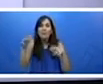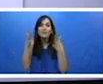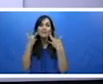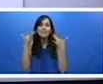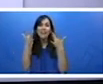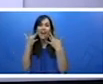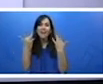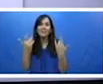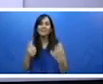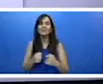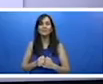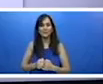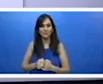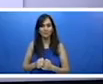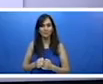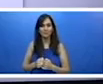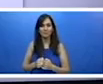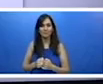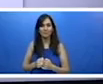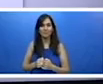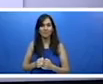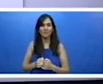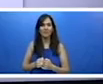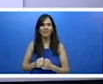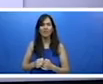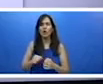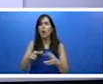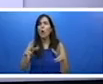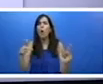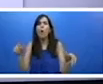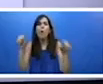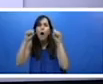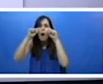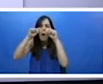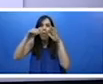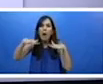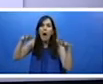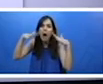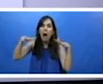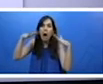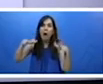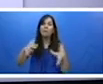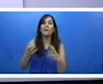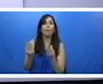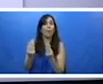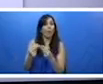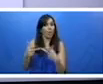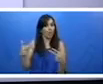e alentadas. No caso, são dramas volumosos, bastante dramas.